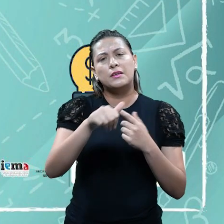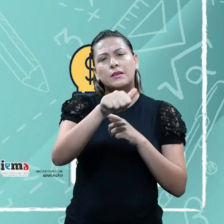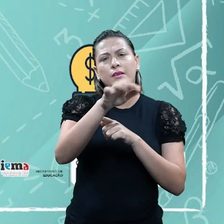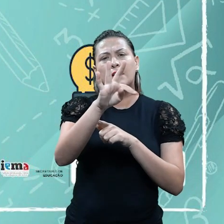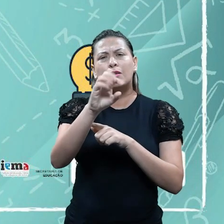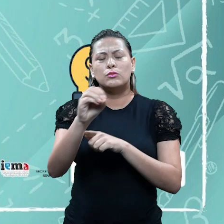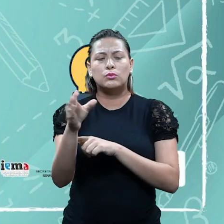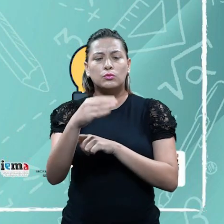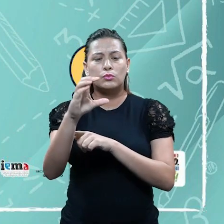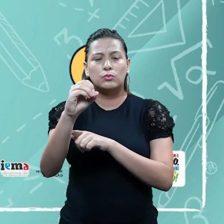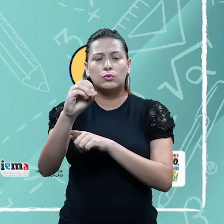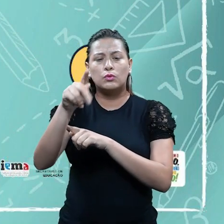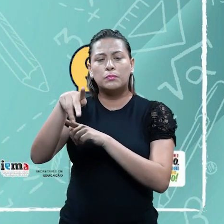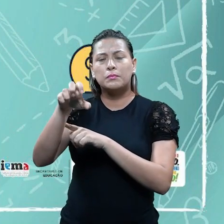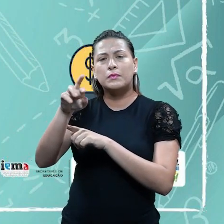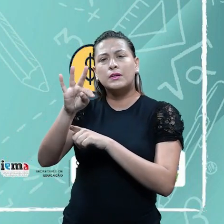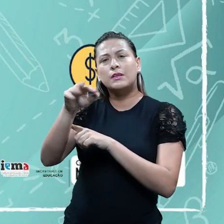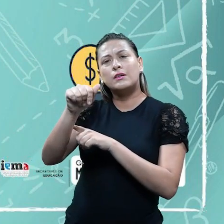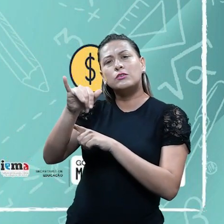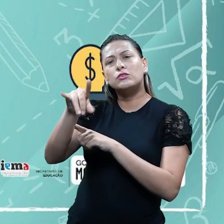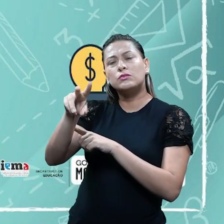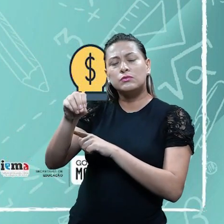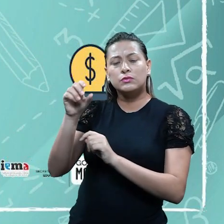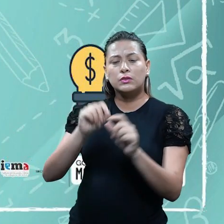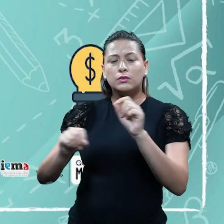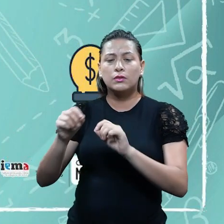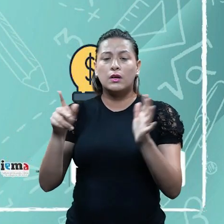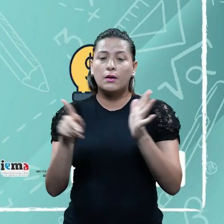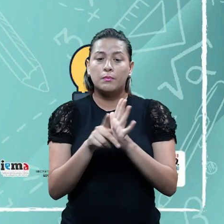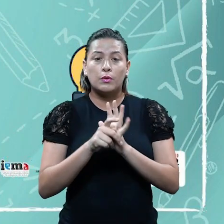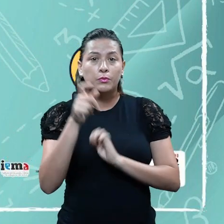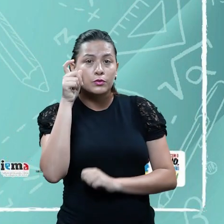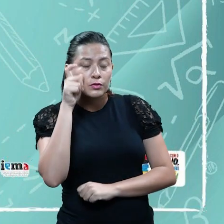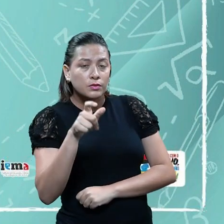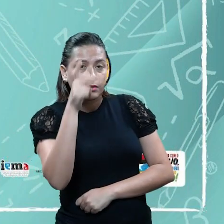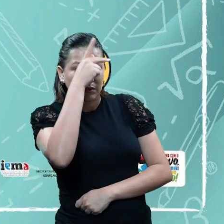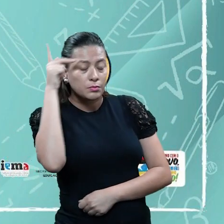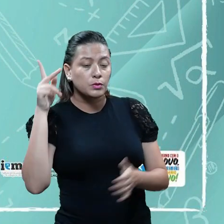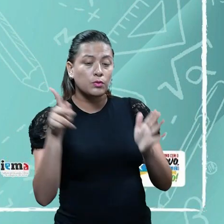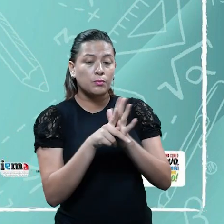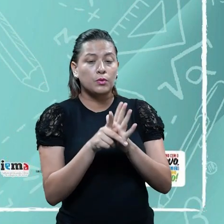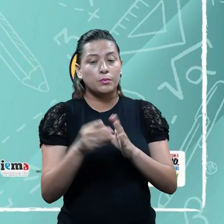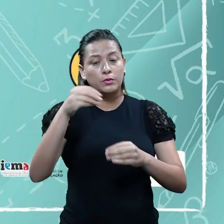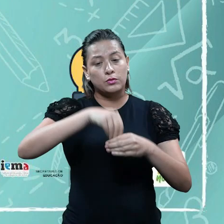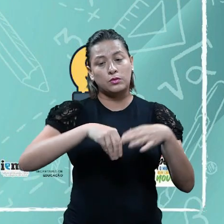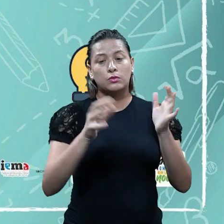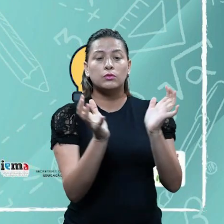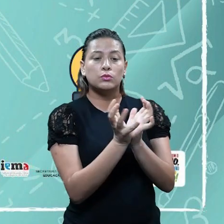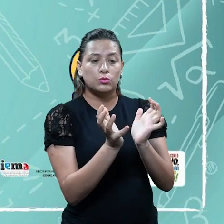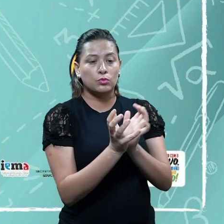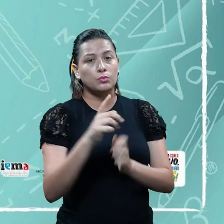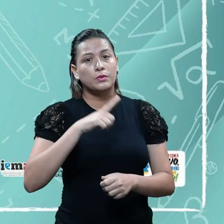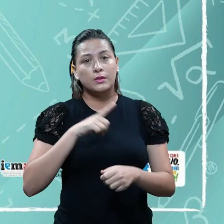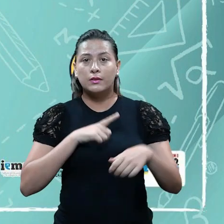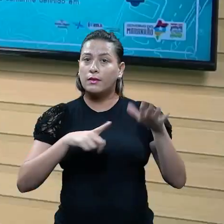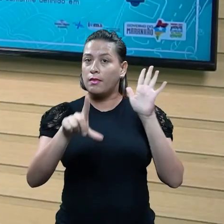cooperativo, professor? Ato cooperativo é aquele de interesse econômico do cooperado, conforme definido em legislação própria. Então, lá na